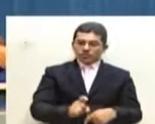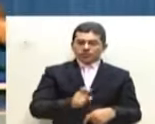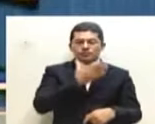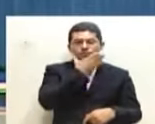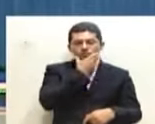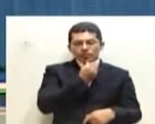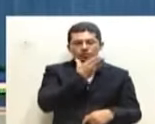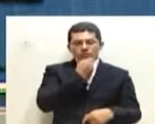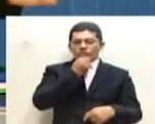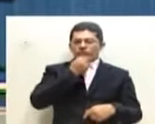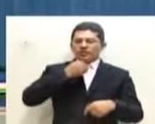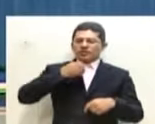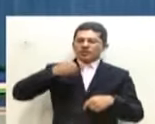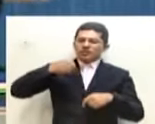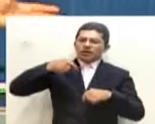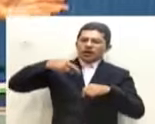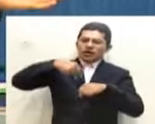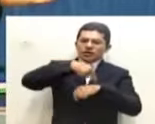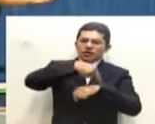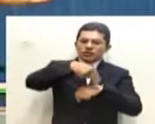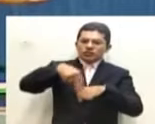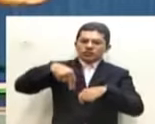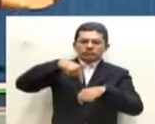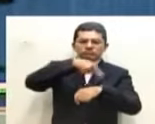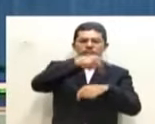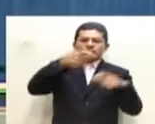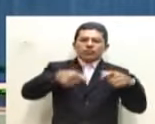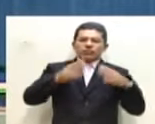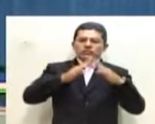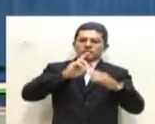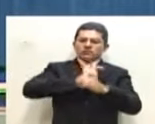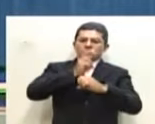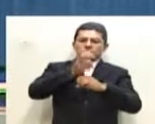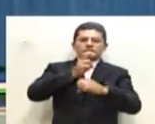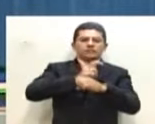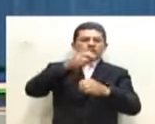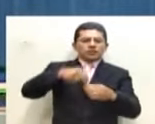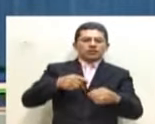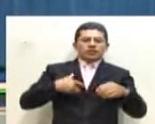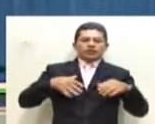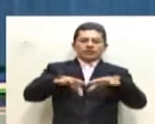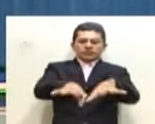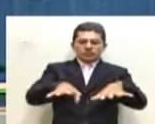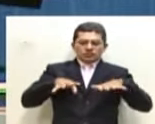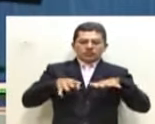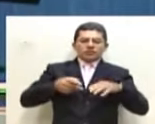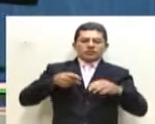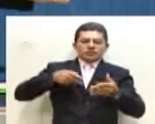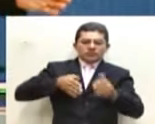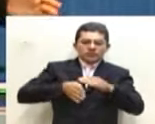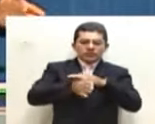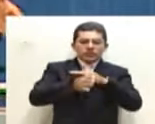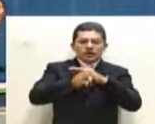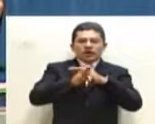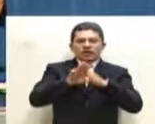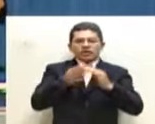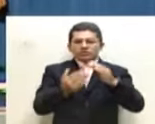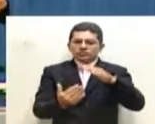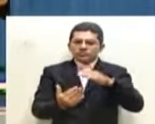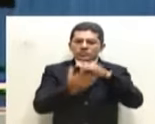homem que circulo pouco dentro da casa, né? Eu chego, venho para o plenário, do plenário no máximo vou no meu gabinete.